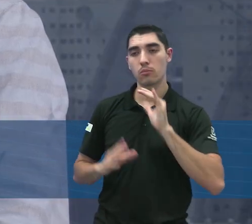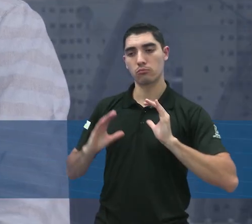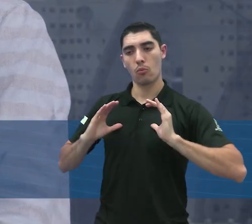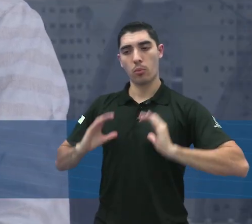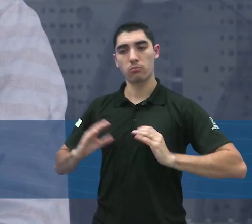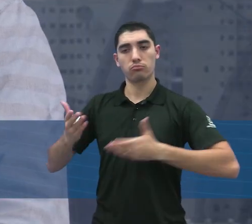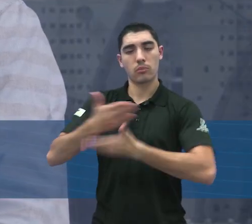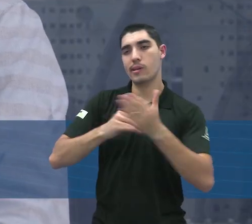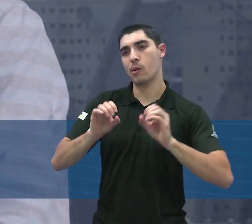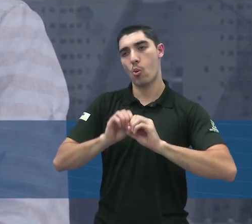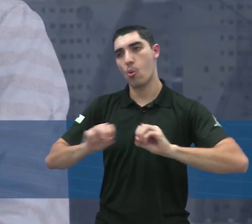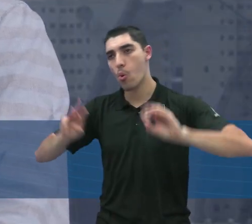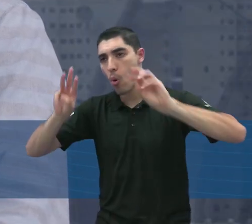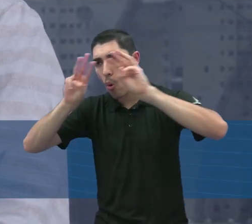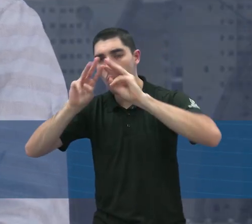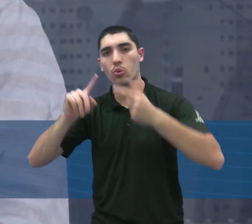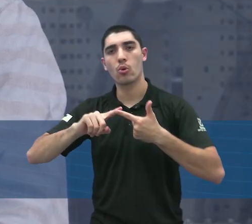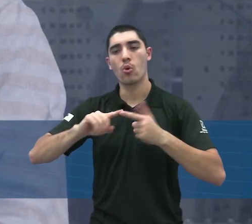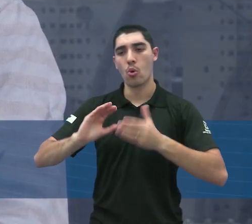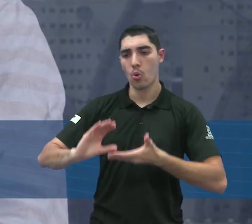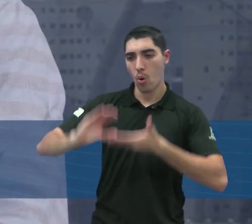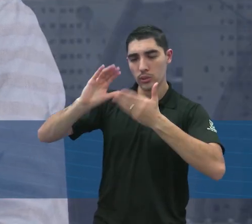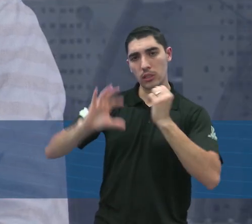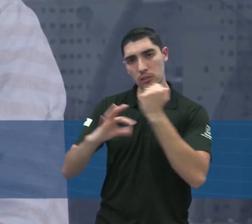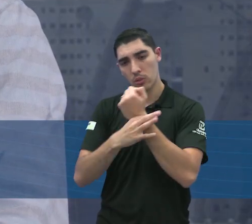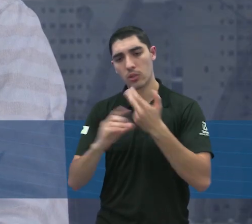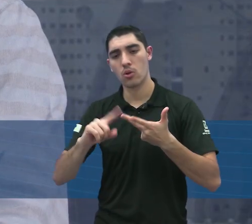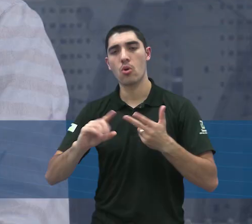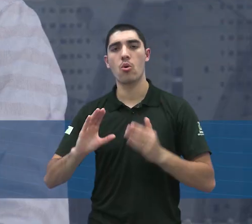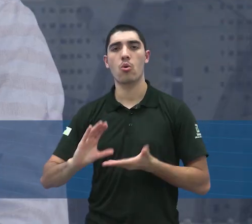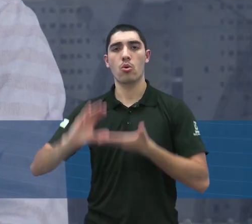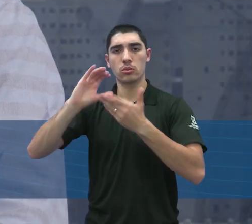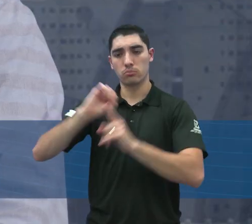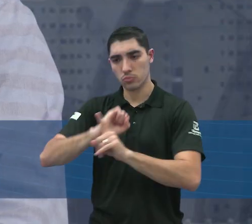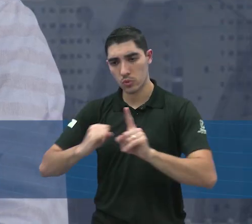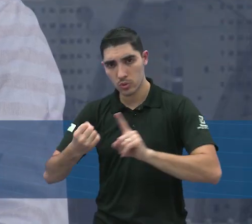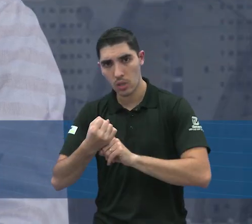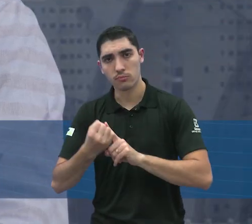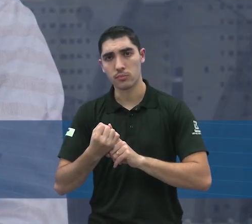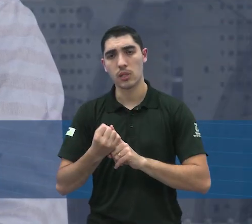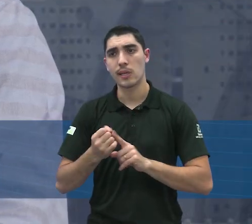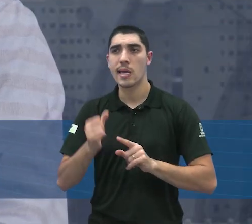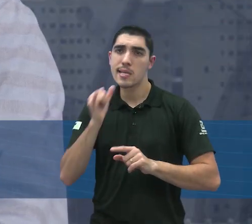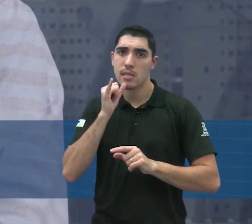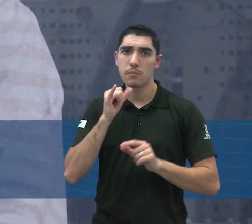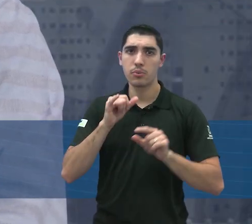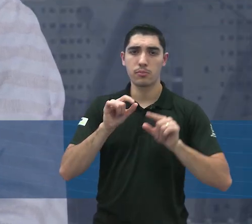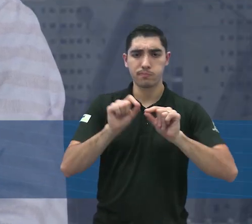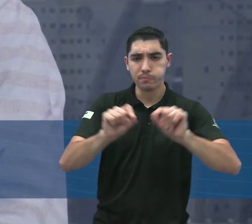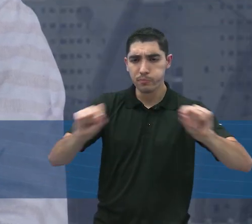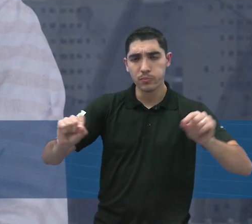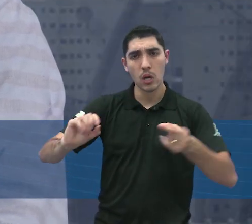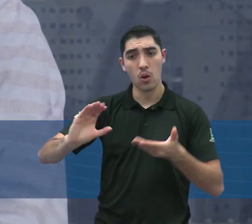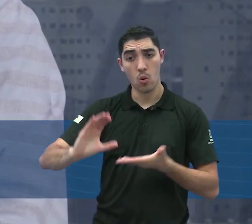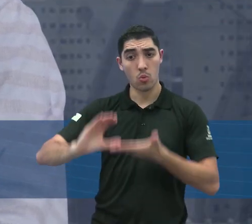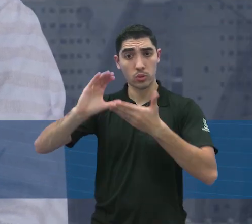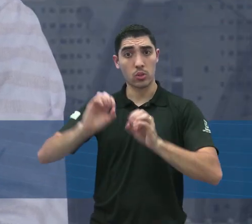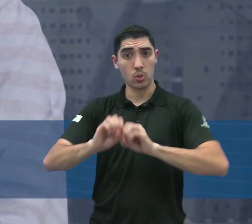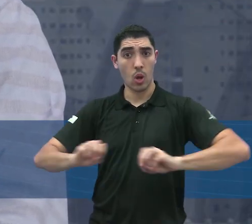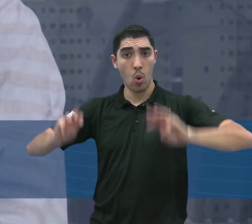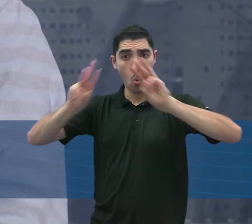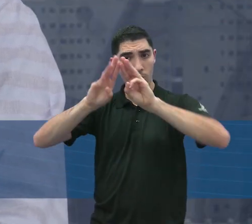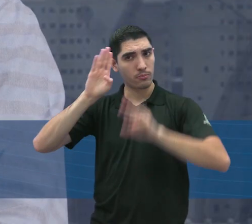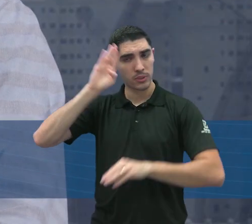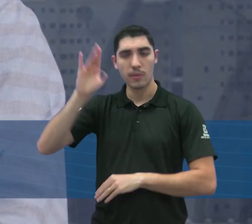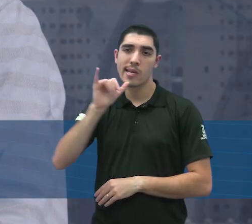da ONU, no Conselho de Segurança, no Conselho Econômico e Social, os órgãos principais da ONU, melhor dizendo, não